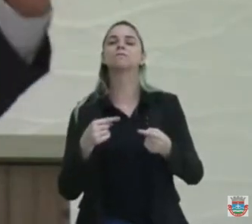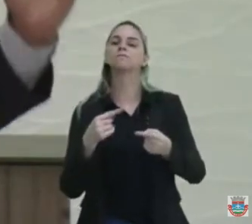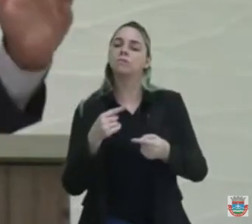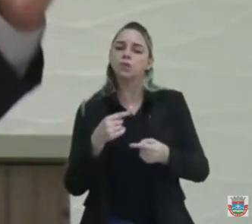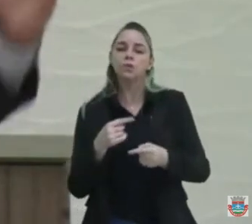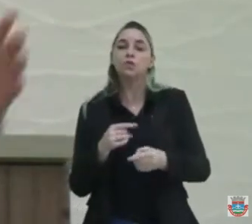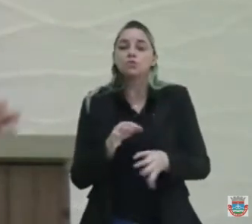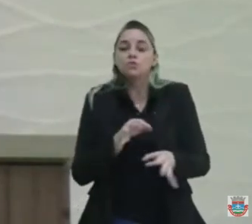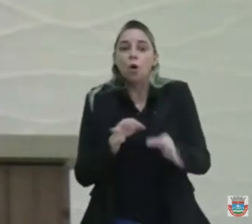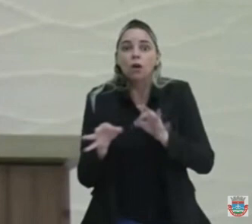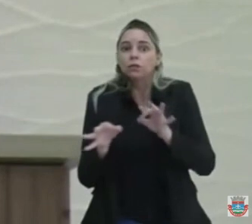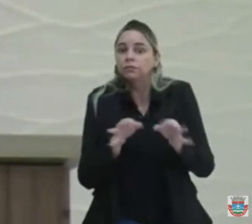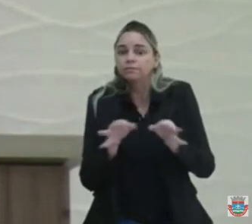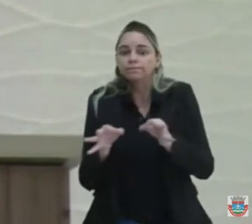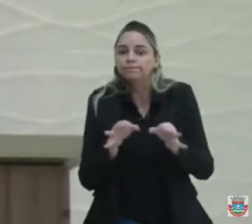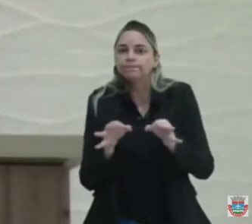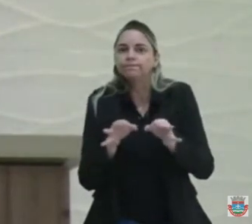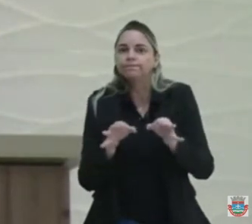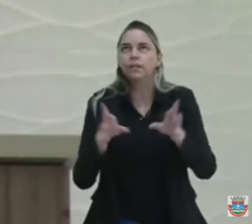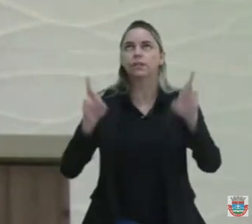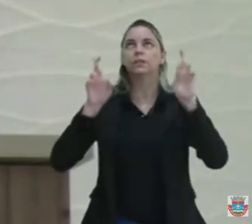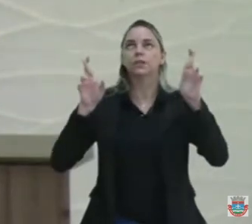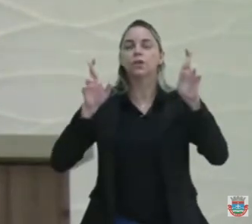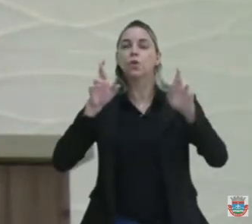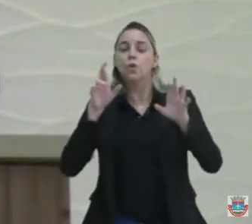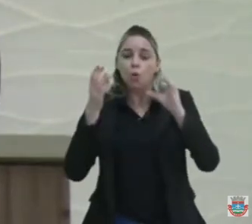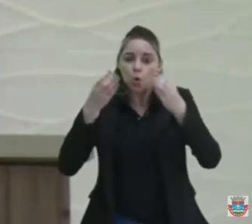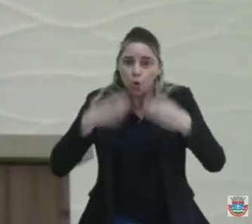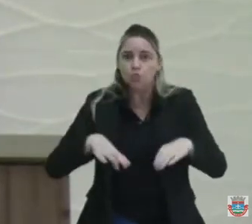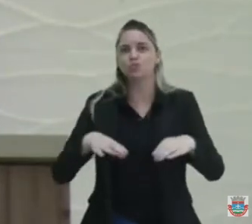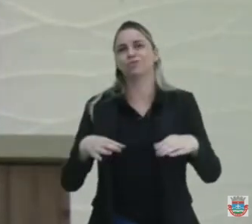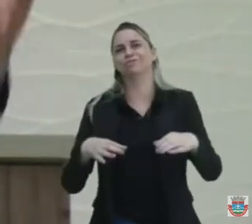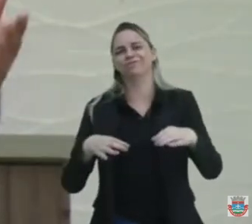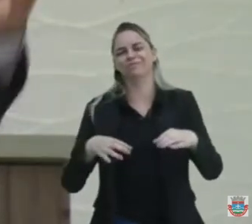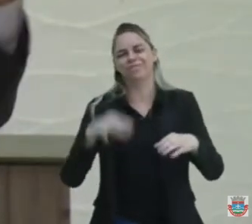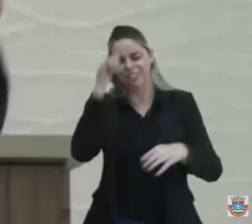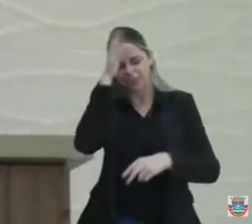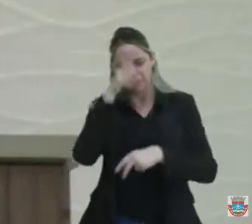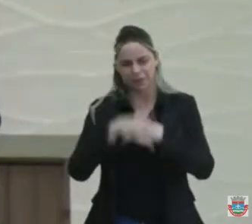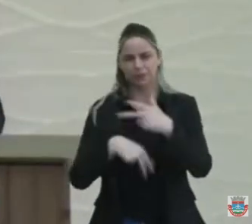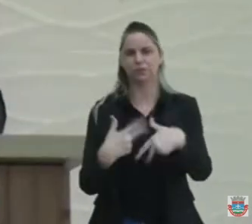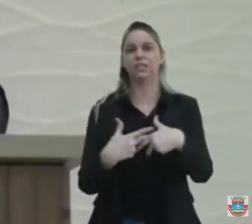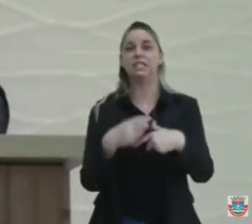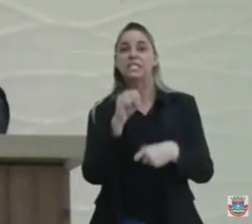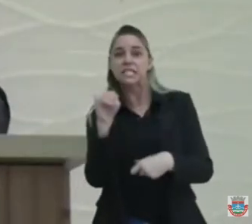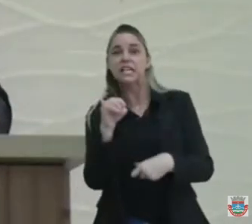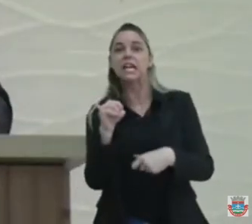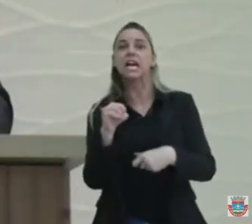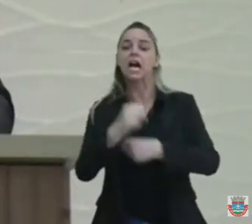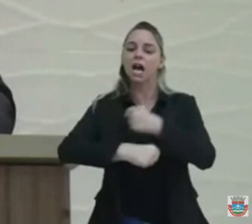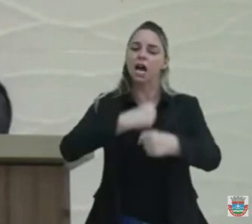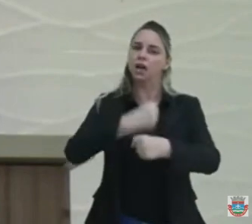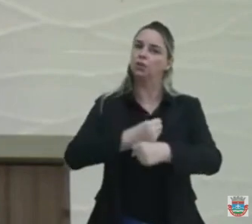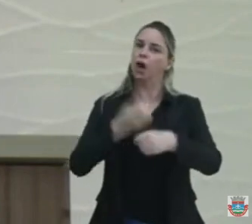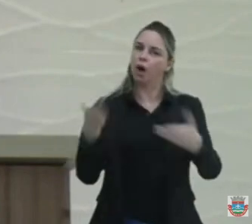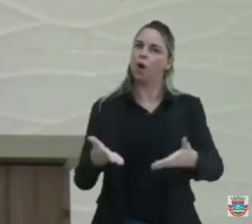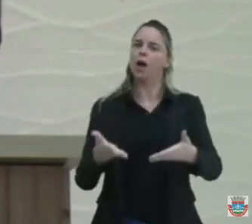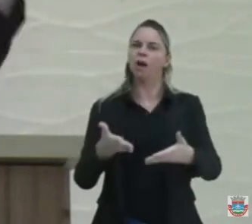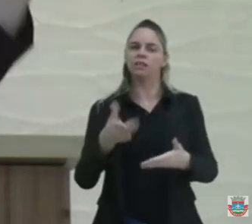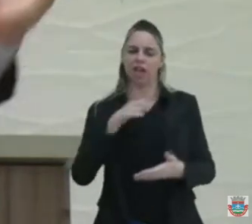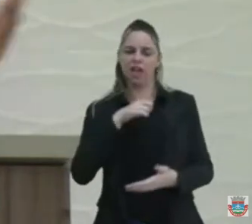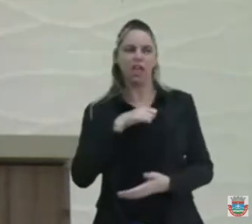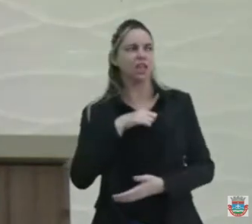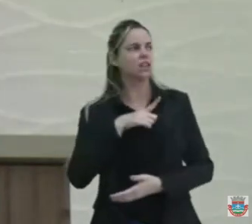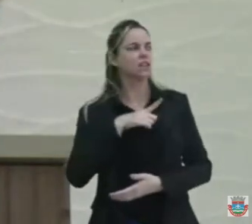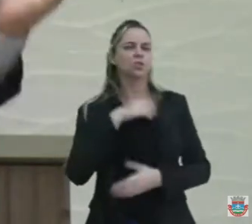um concurso público em São Bento do Una. Então, se houver um concurso público esse ano, né, nós devemos ter